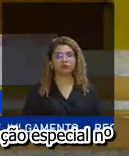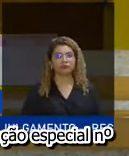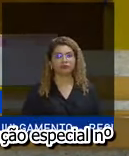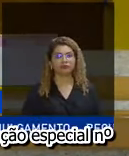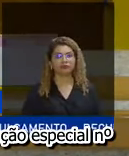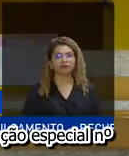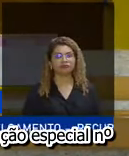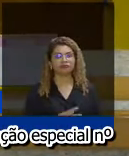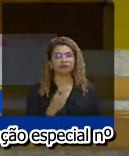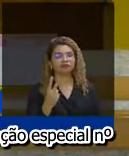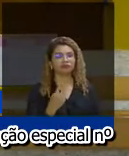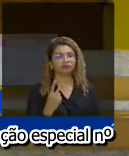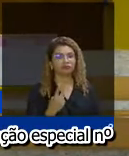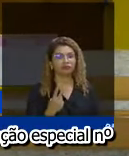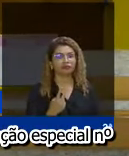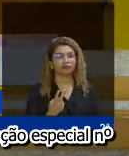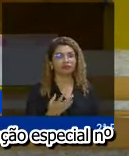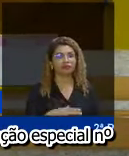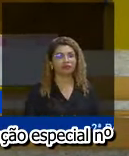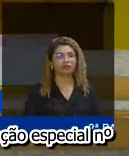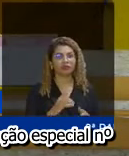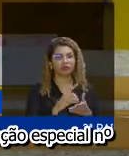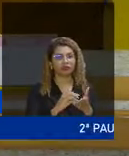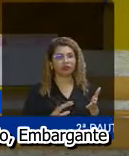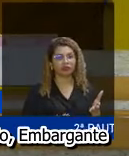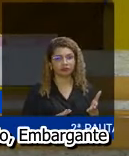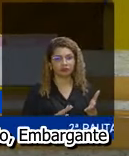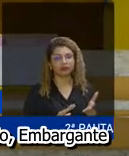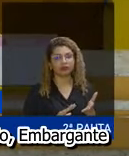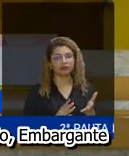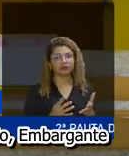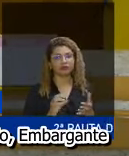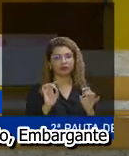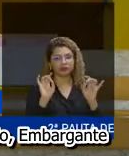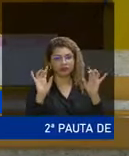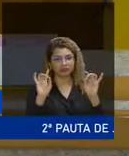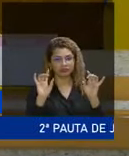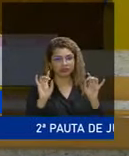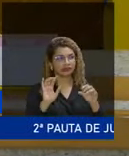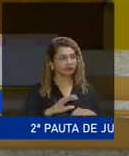O segundo da pauta é embargo de declaração na representação especial número